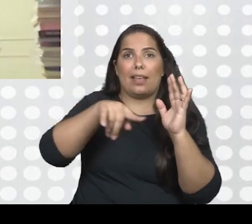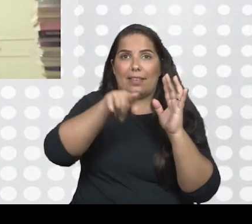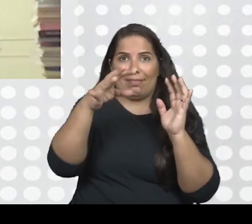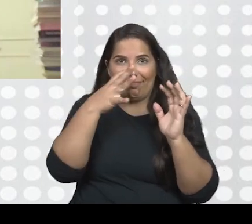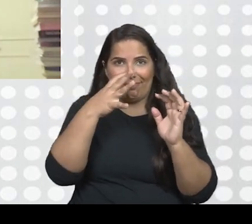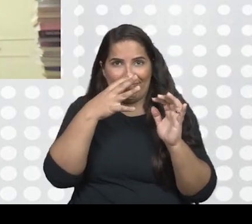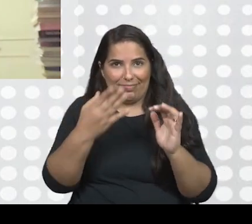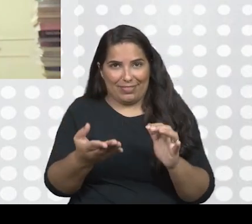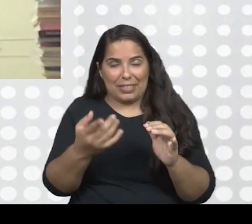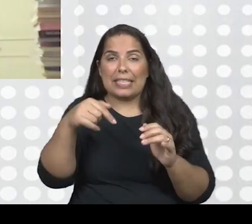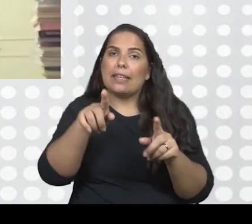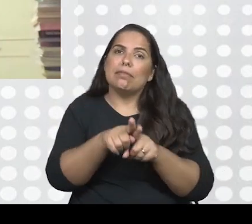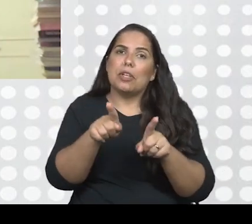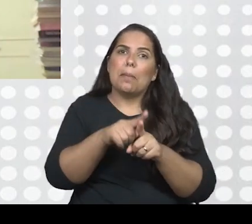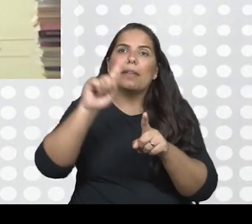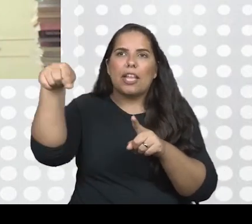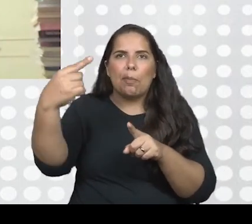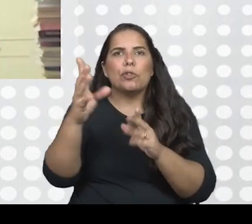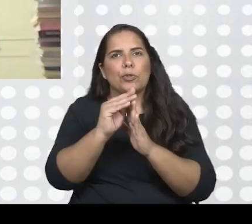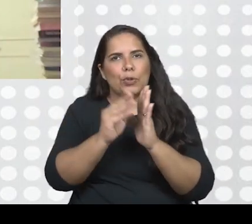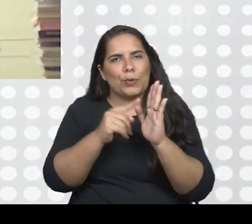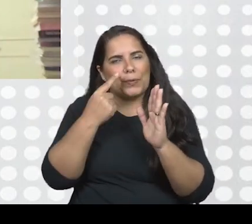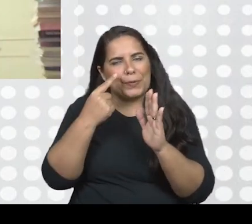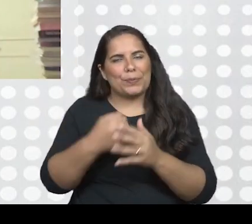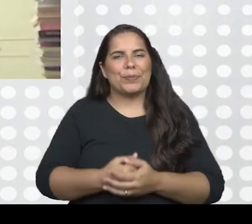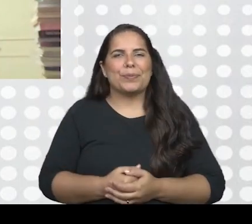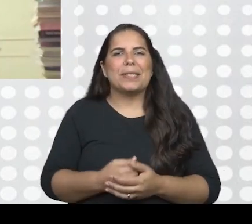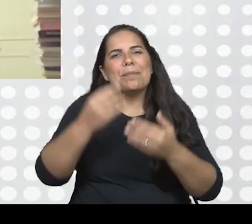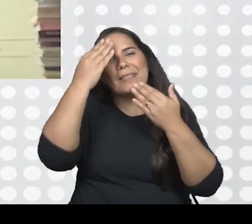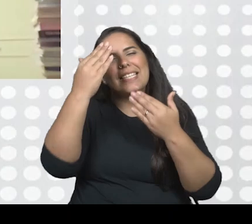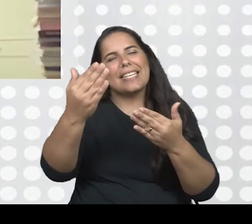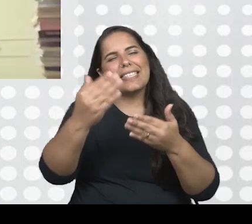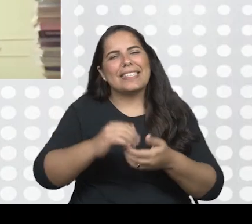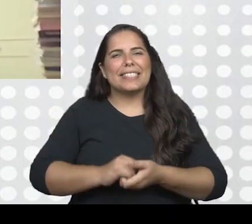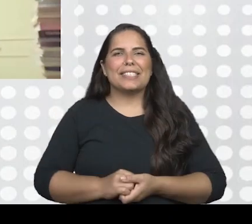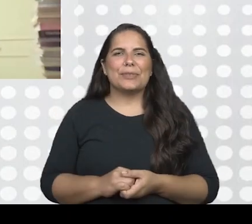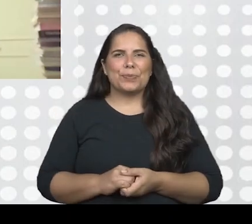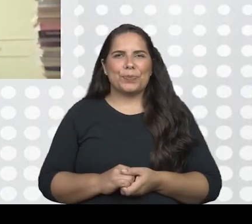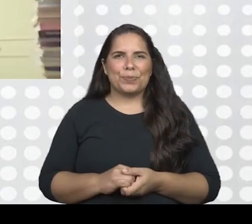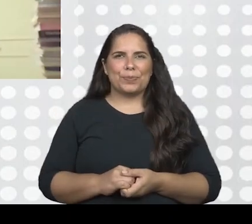esteve aqui conosco e para quem também acessará esse material posteriormente. Muito obrigada.